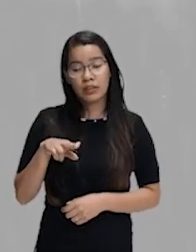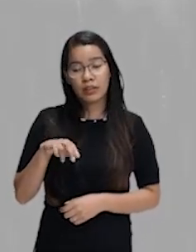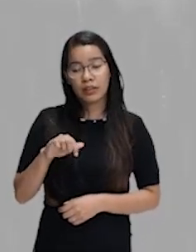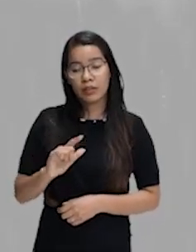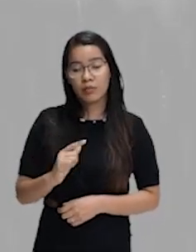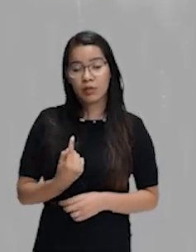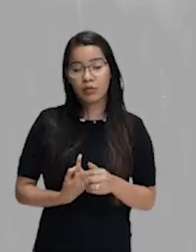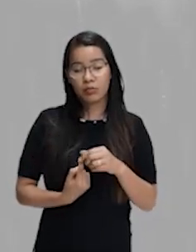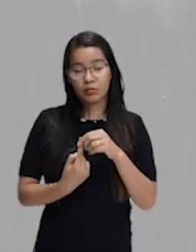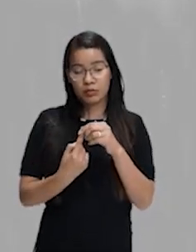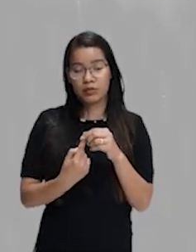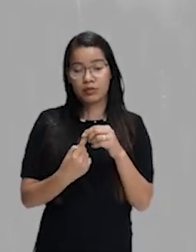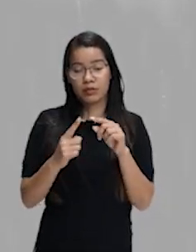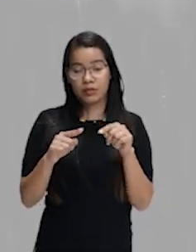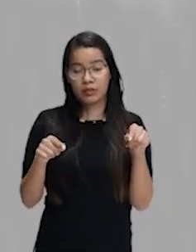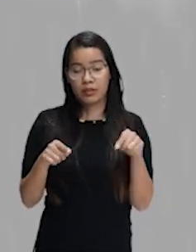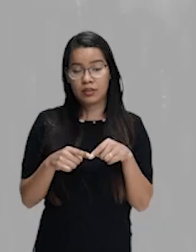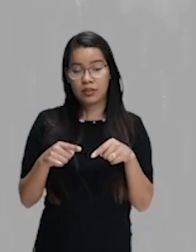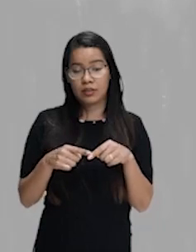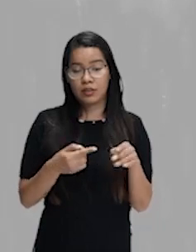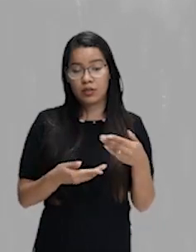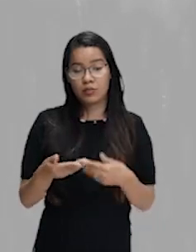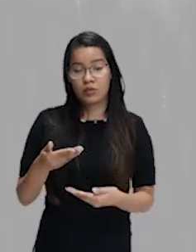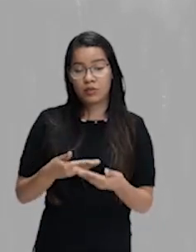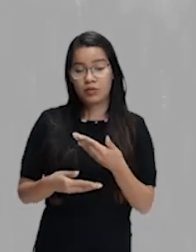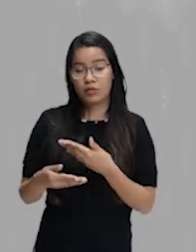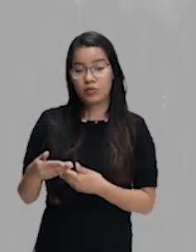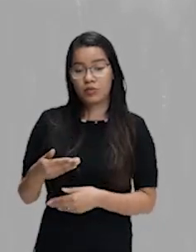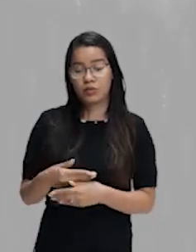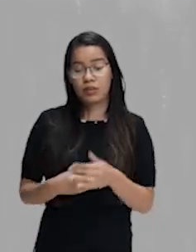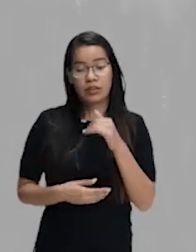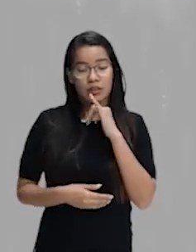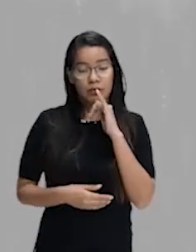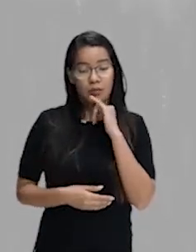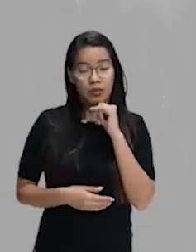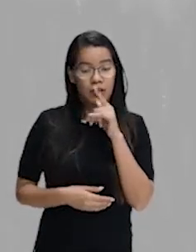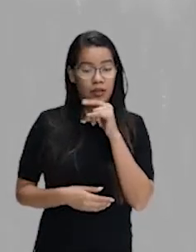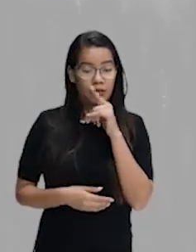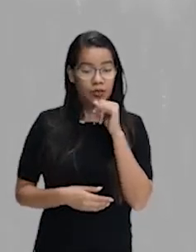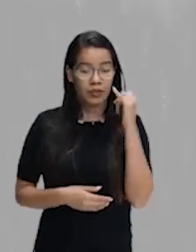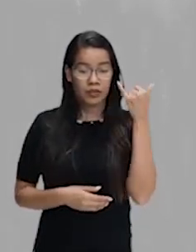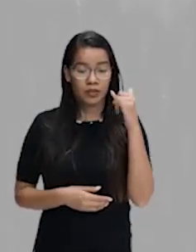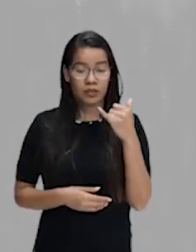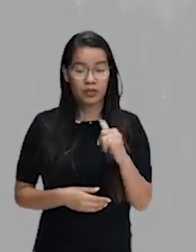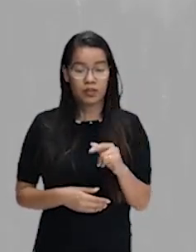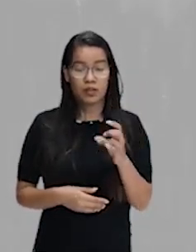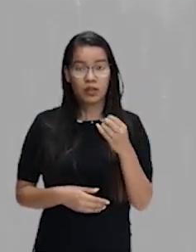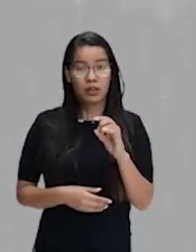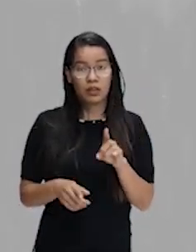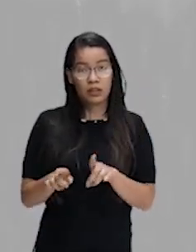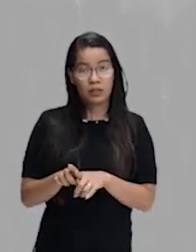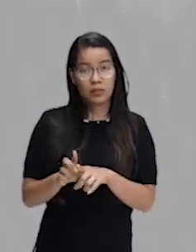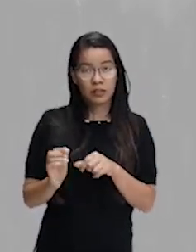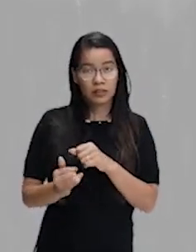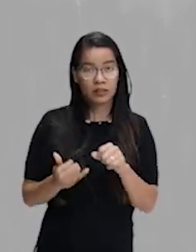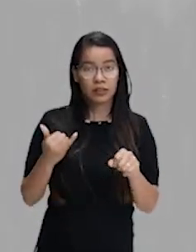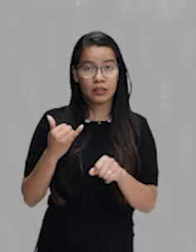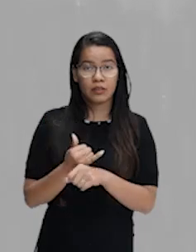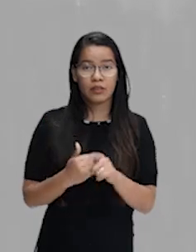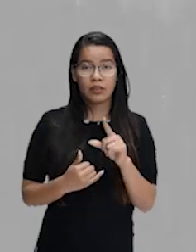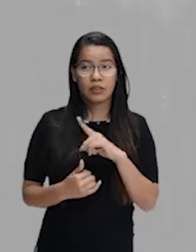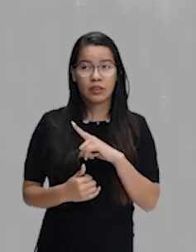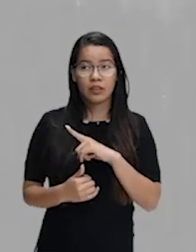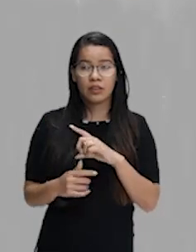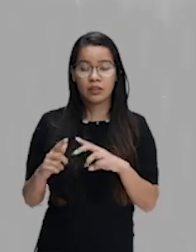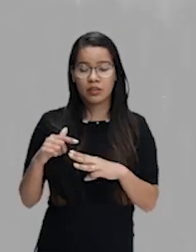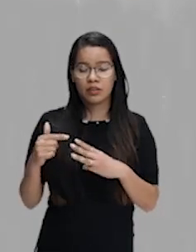e o compartilhamento de contas como água, energia elétrica e internet. Então pode ser que numa mesma casa alugada você tenha